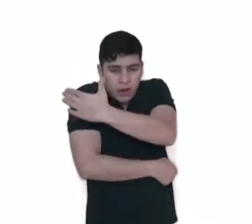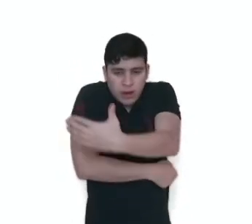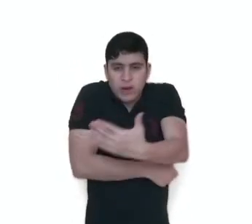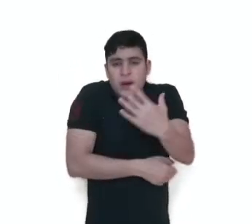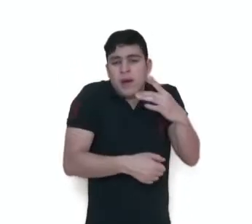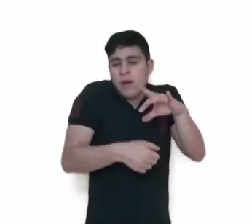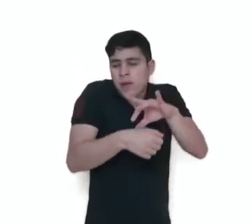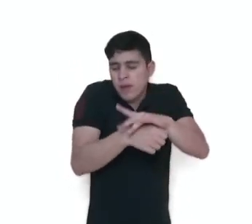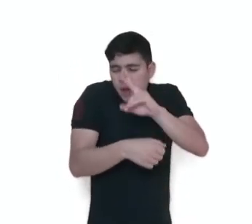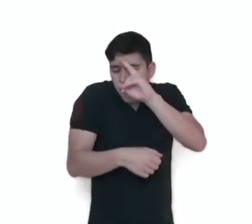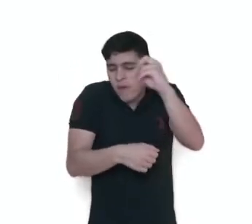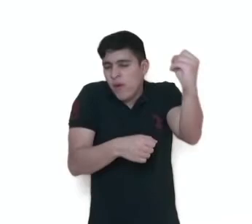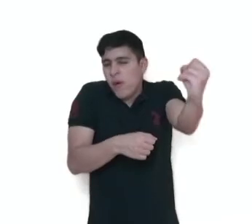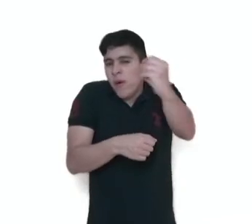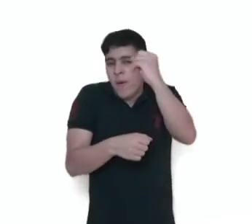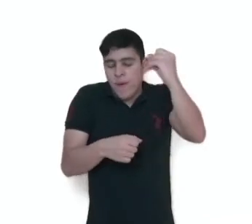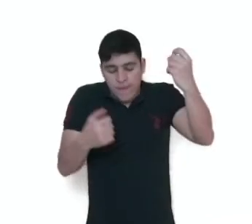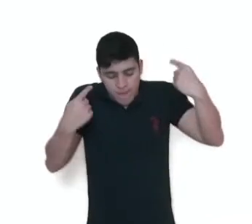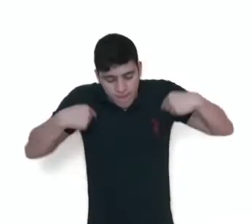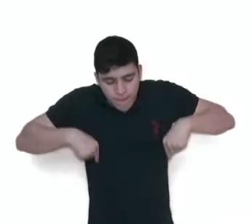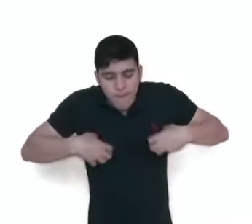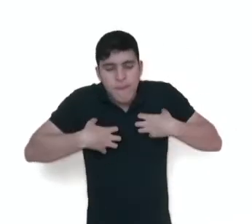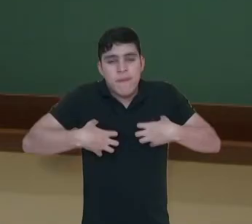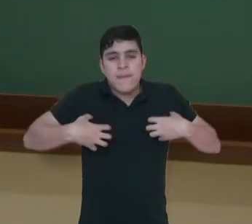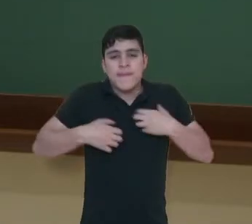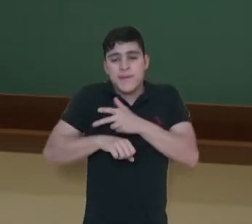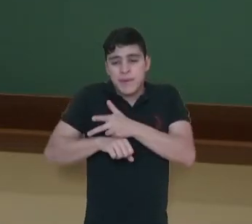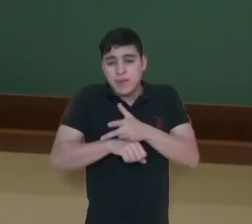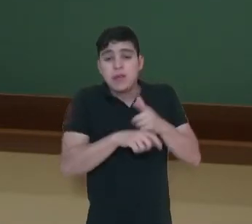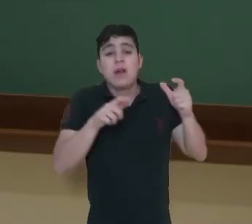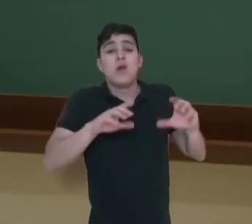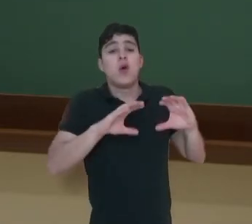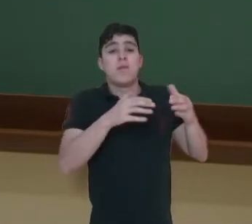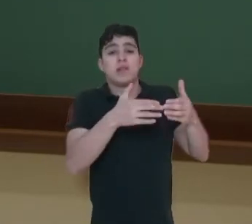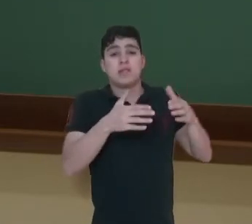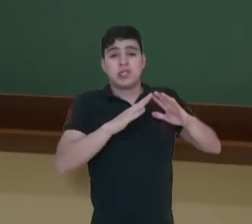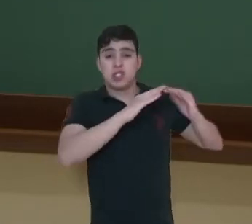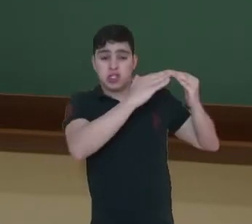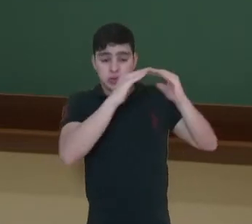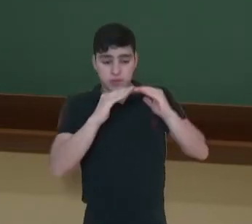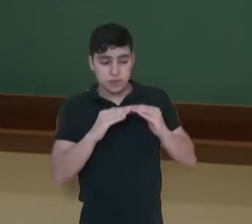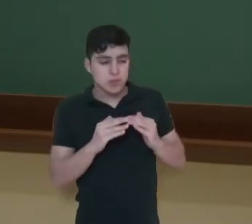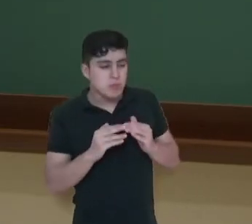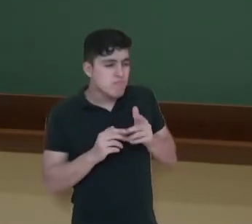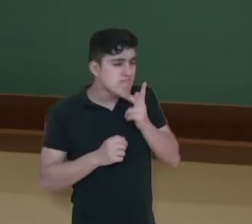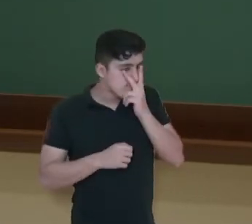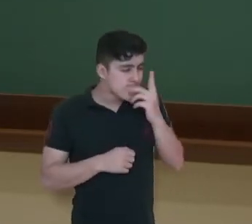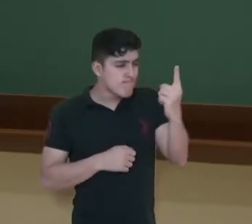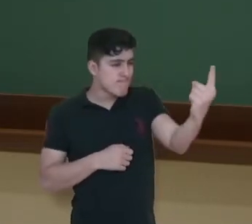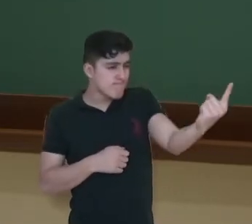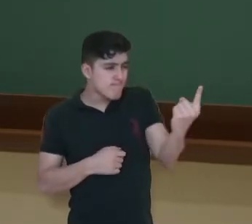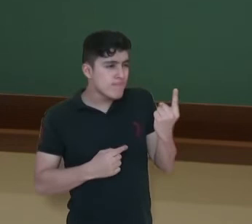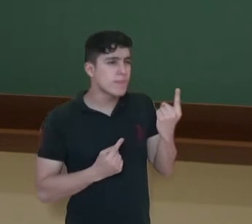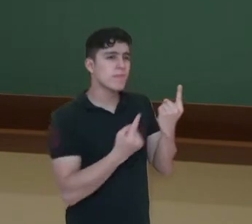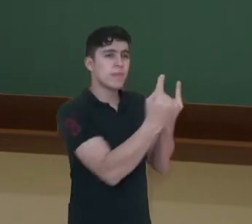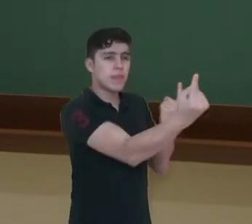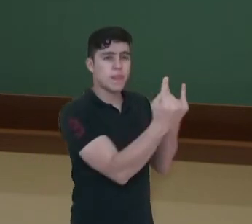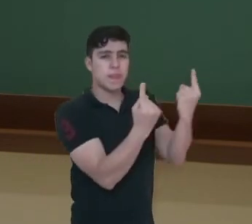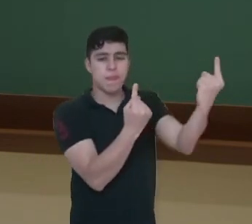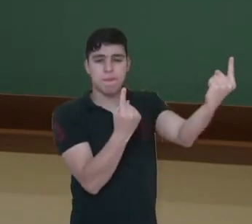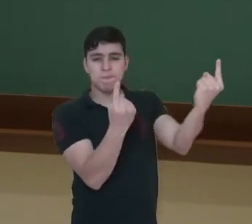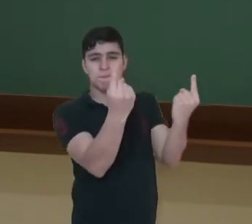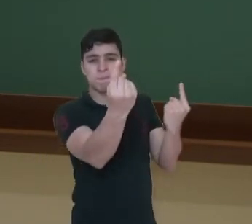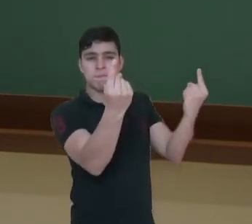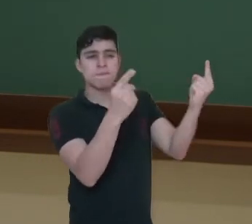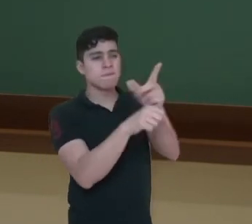mais mazelas que assolam a nossa existência. Ele grava isso dentro da comunidade, pessoal, e eles vão trazendo as pessoas da comunidade dentro disso daí. Então